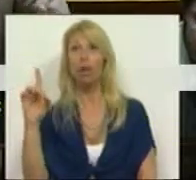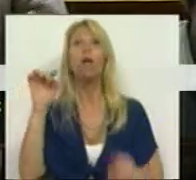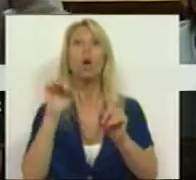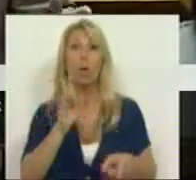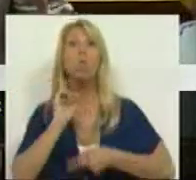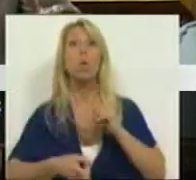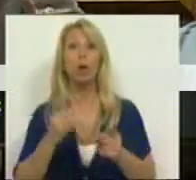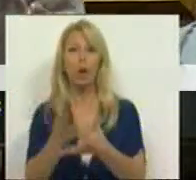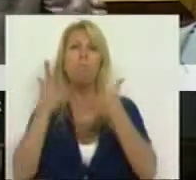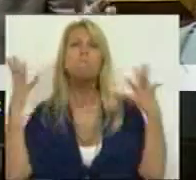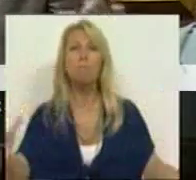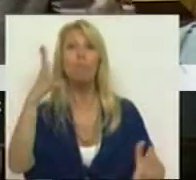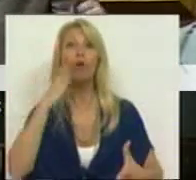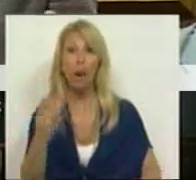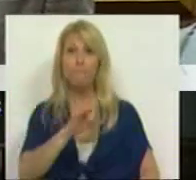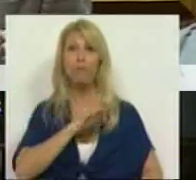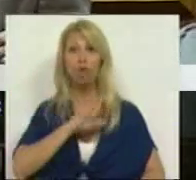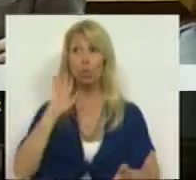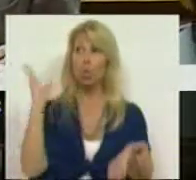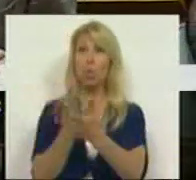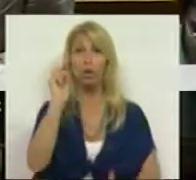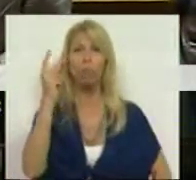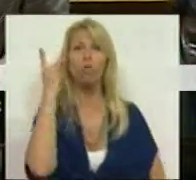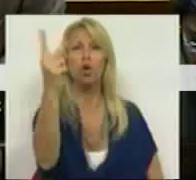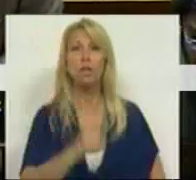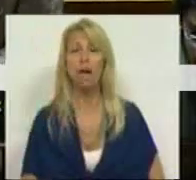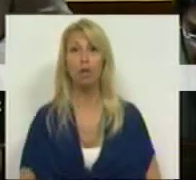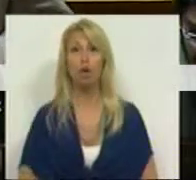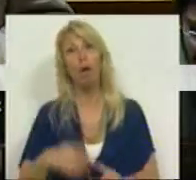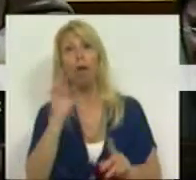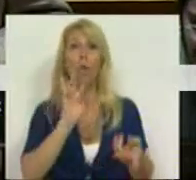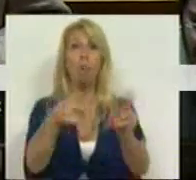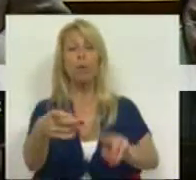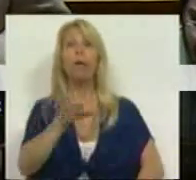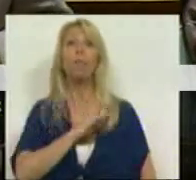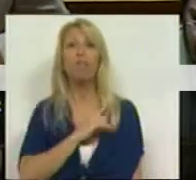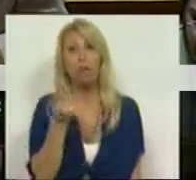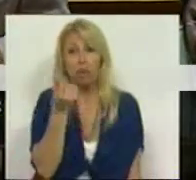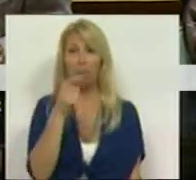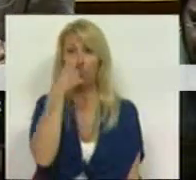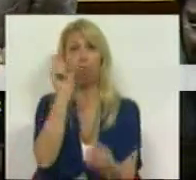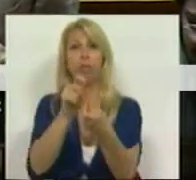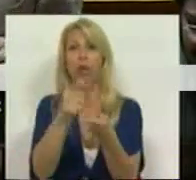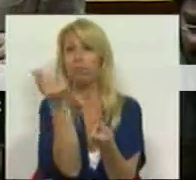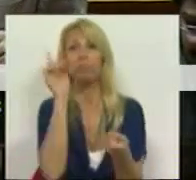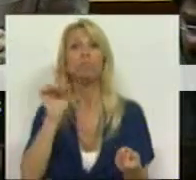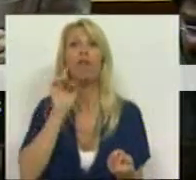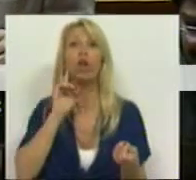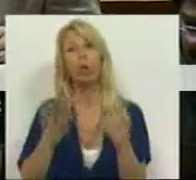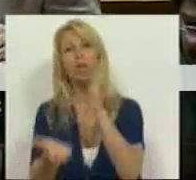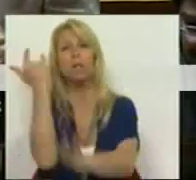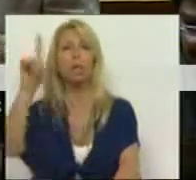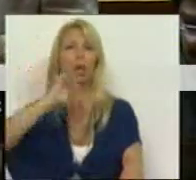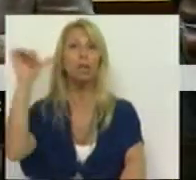maior escândalo das privatizações dos últimos 2 anos. Privatizam por tostões aquilo que vale milhões e retiram sempre do erário